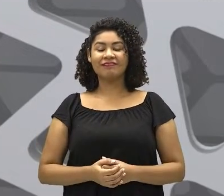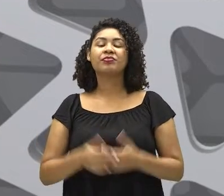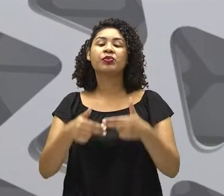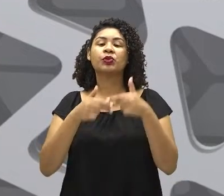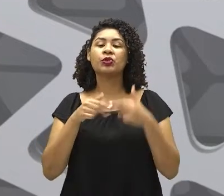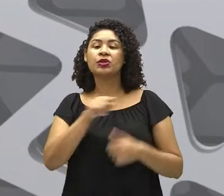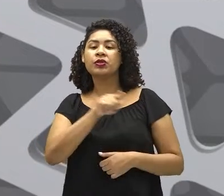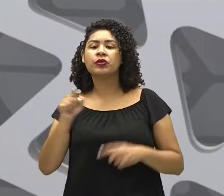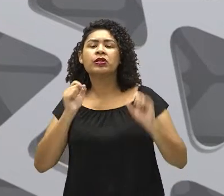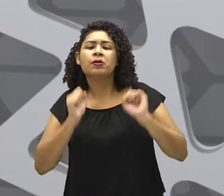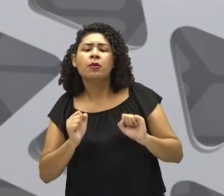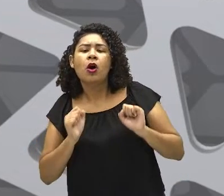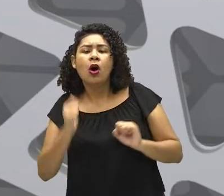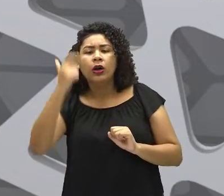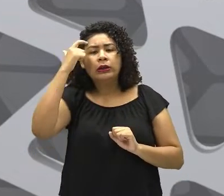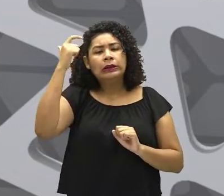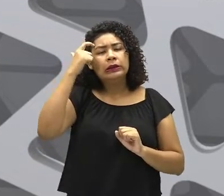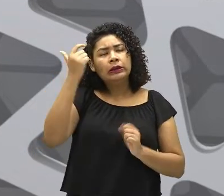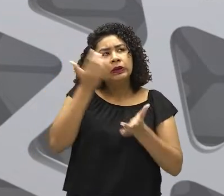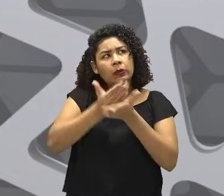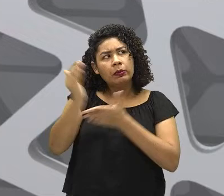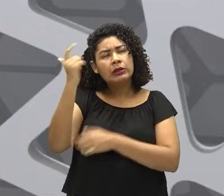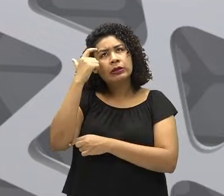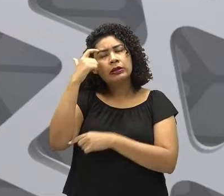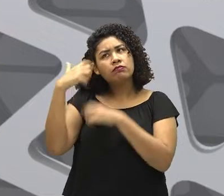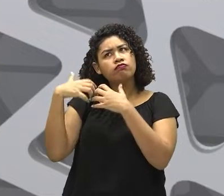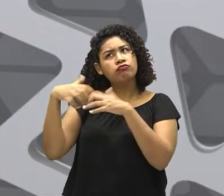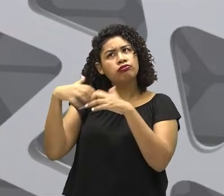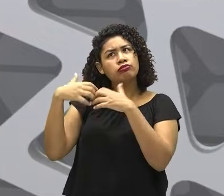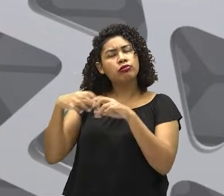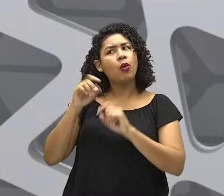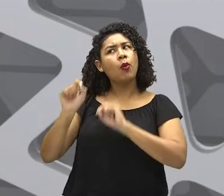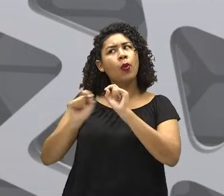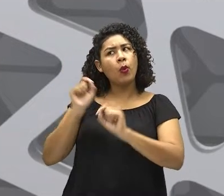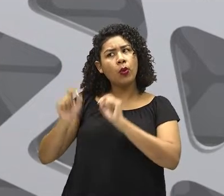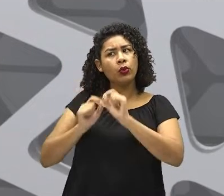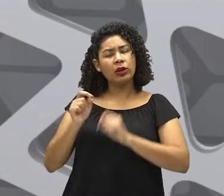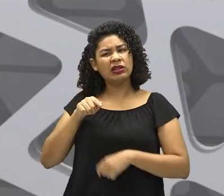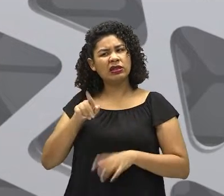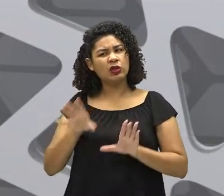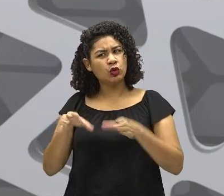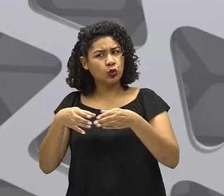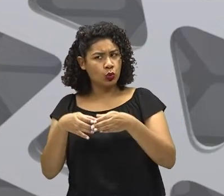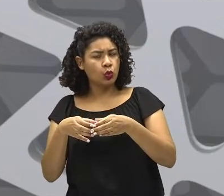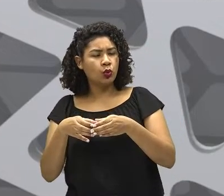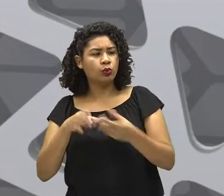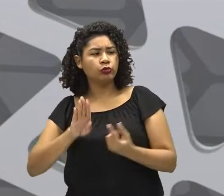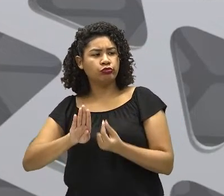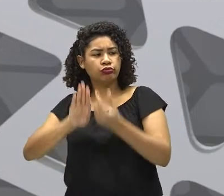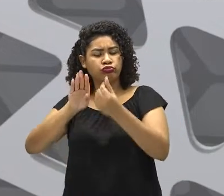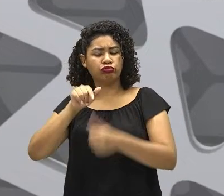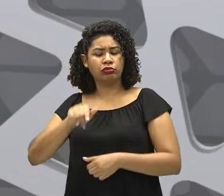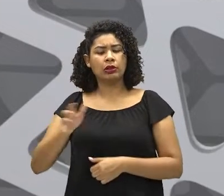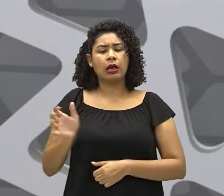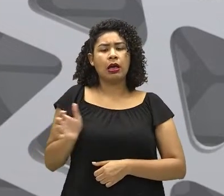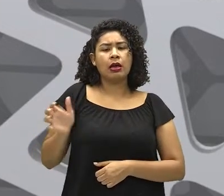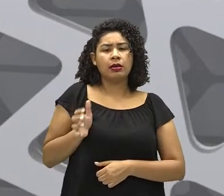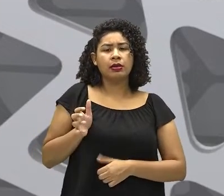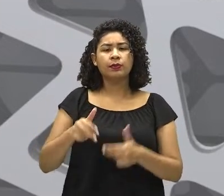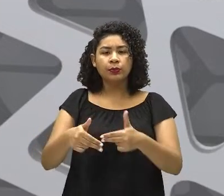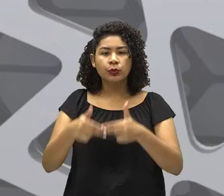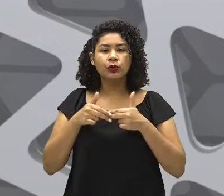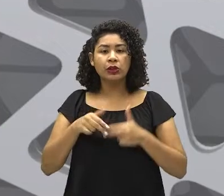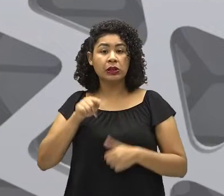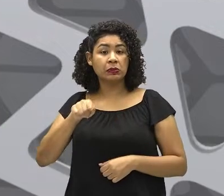pode começar a pensar que essa classe, como uma classe rica, vai